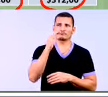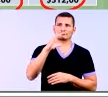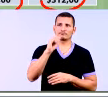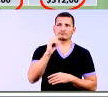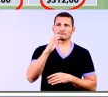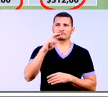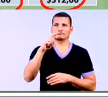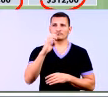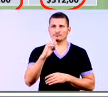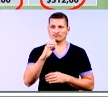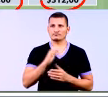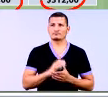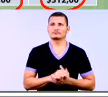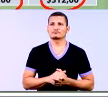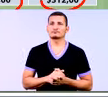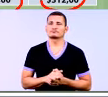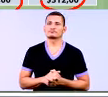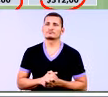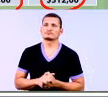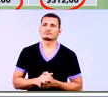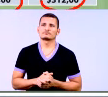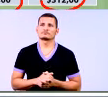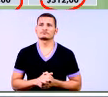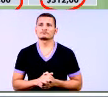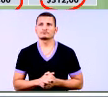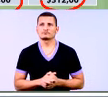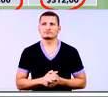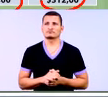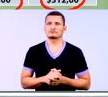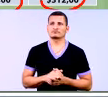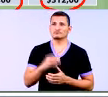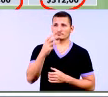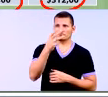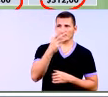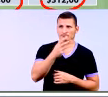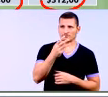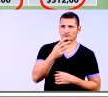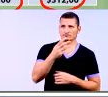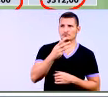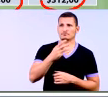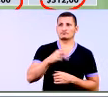para a gente olhar. Ó, entre esse i3 e o i7, aqui eu tenho